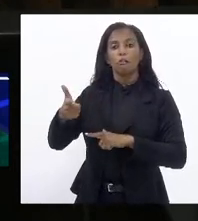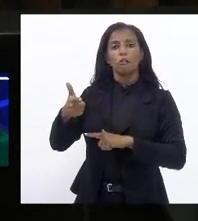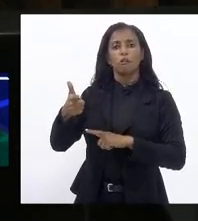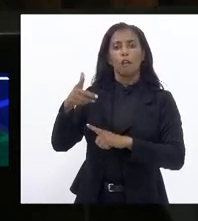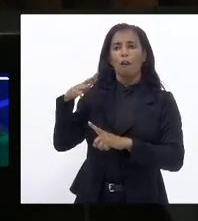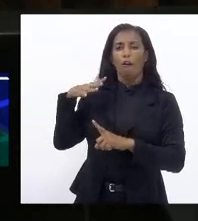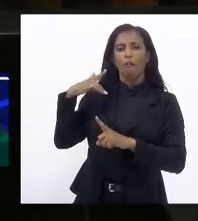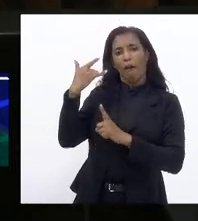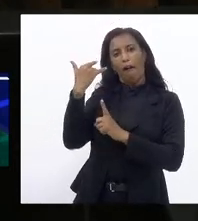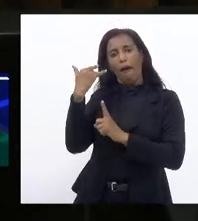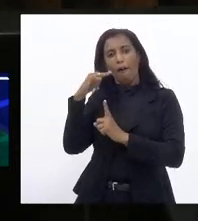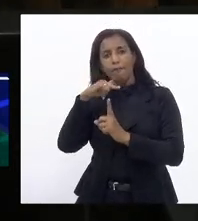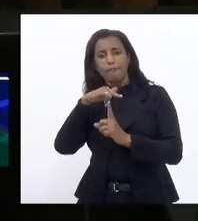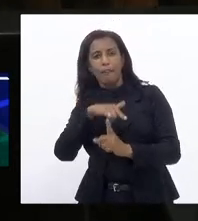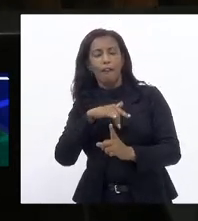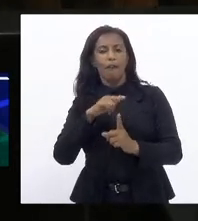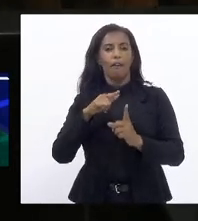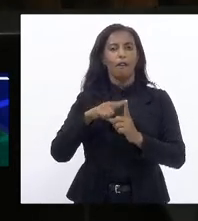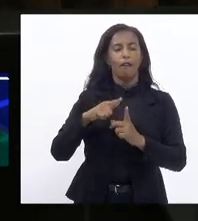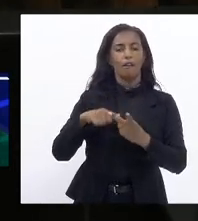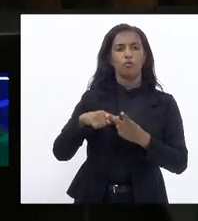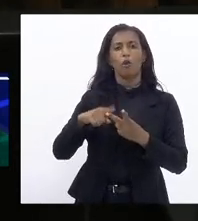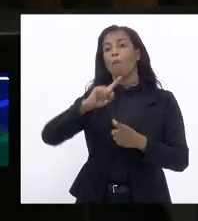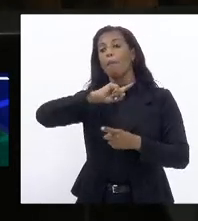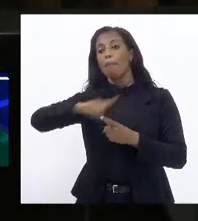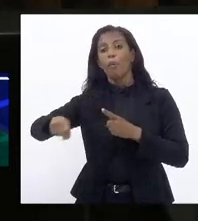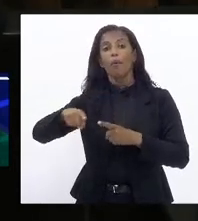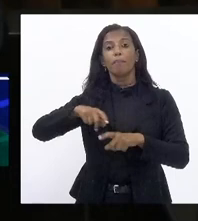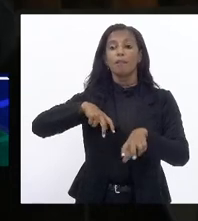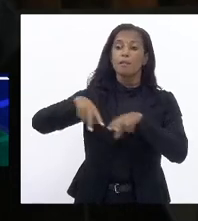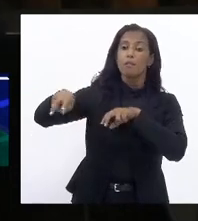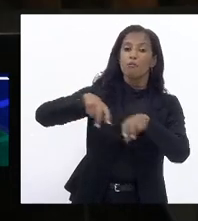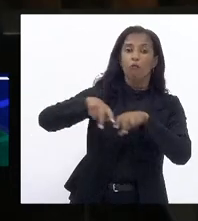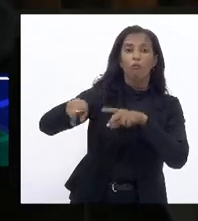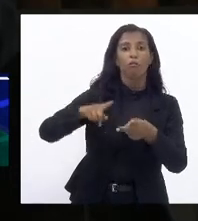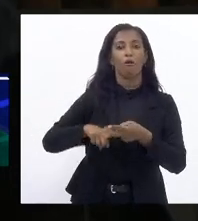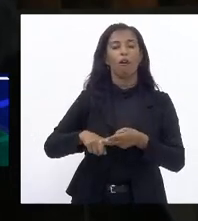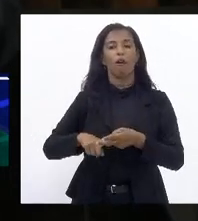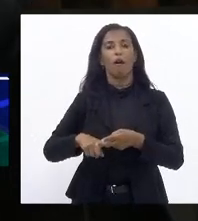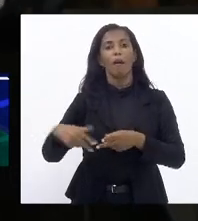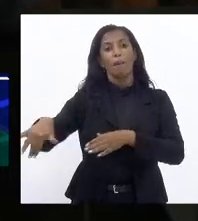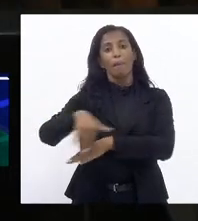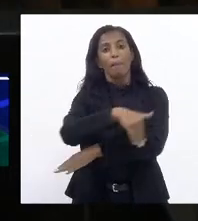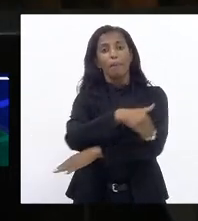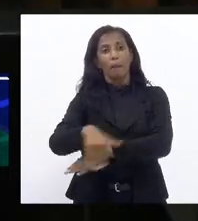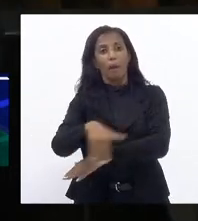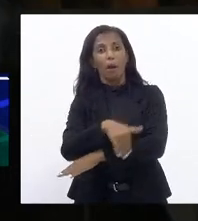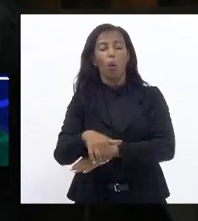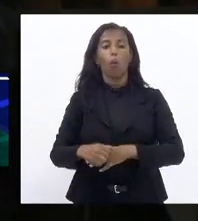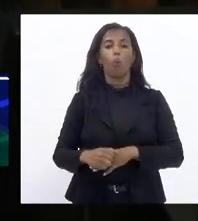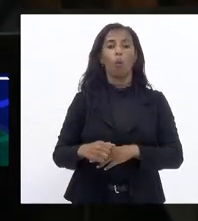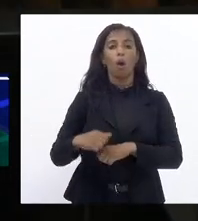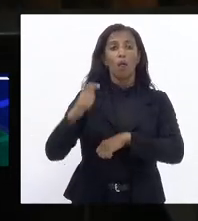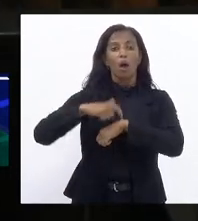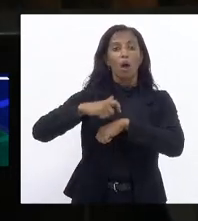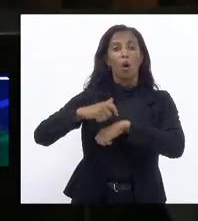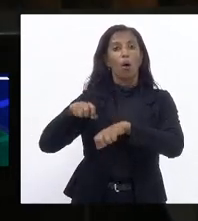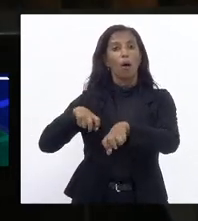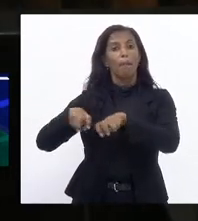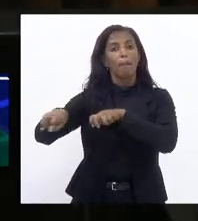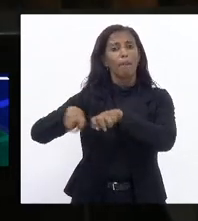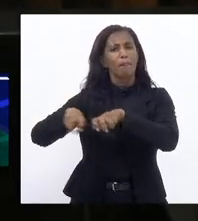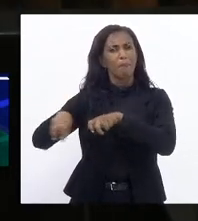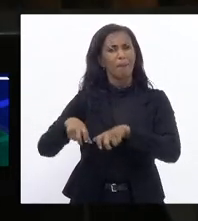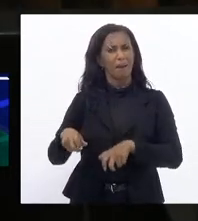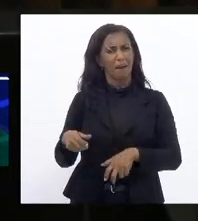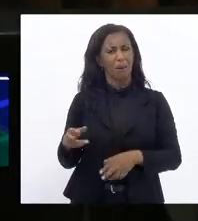de constrangimento, de proibição de circulação, que as pessoas circulem, andem pela rua, que os carros circulem. Isso é